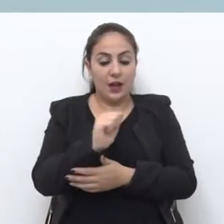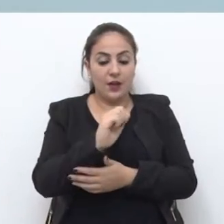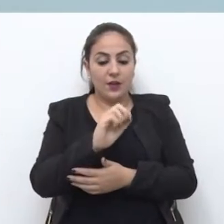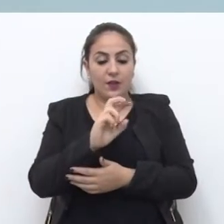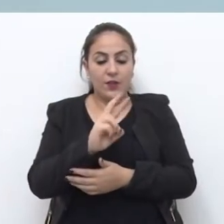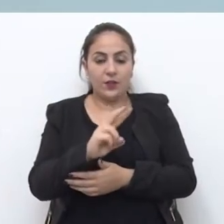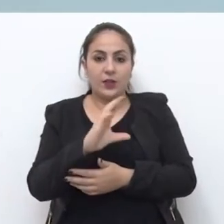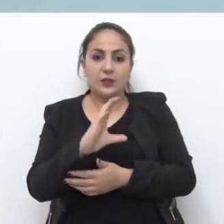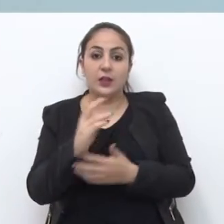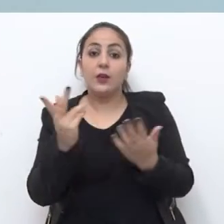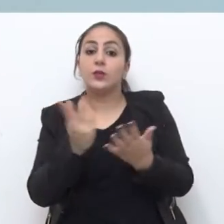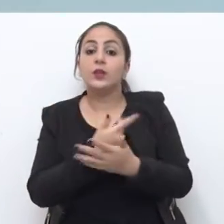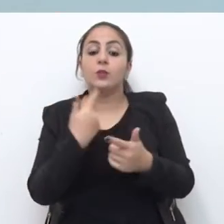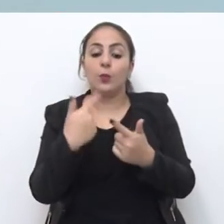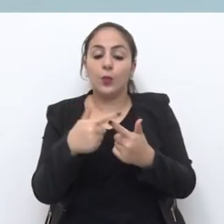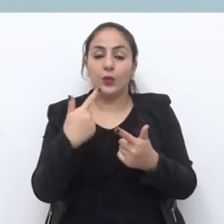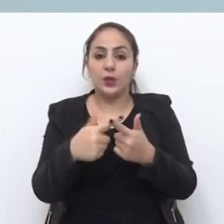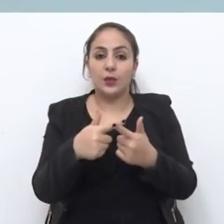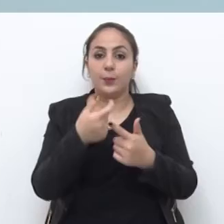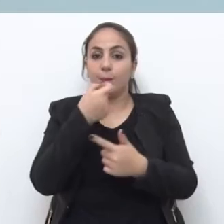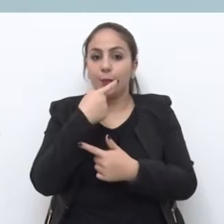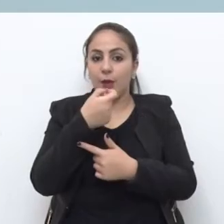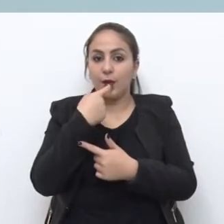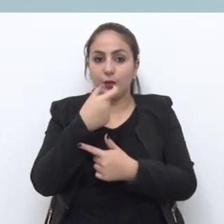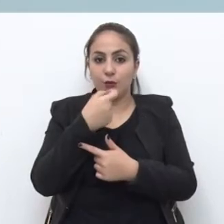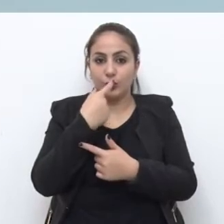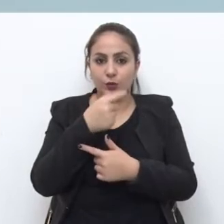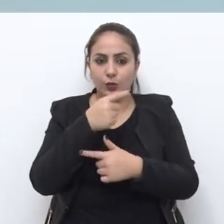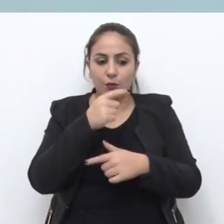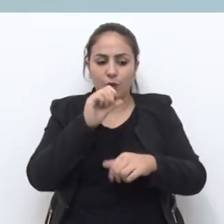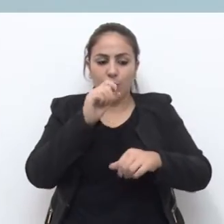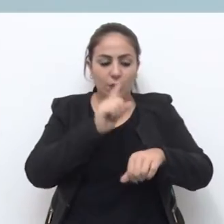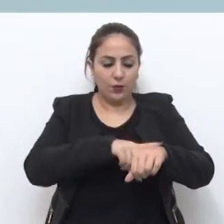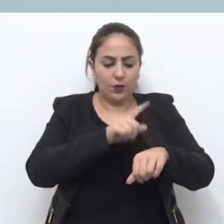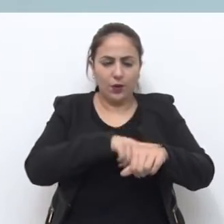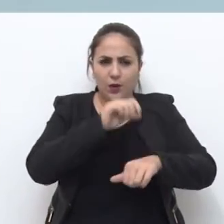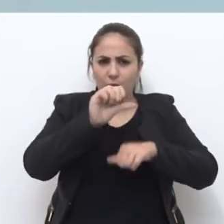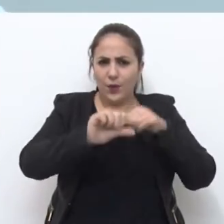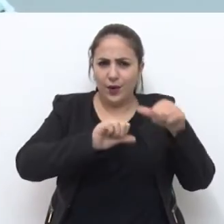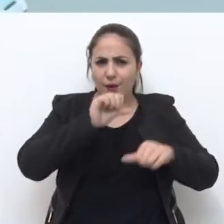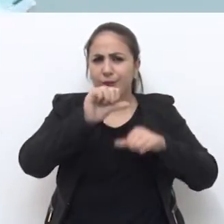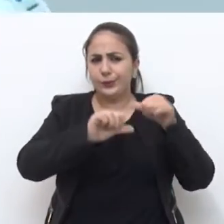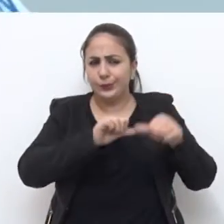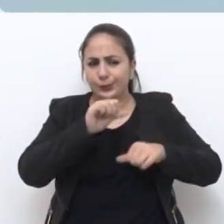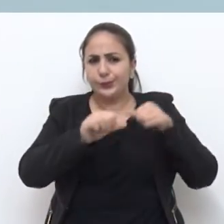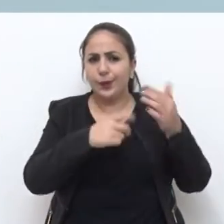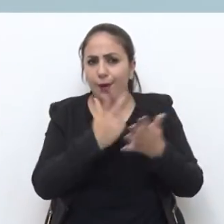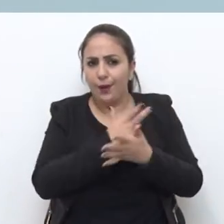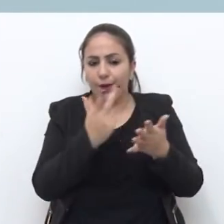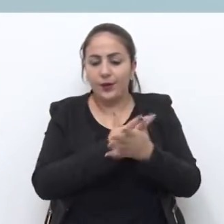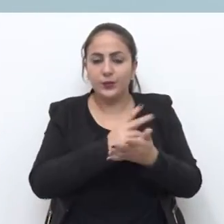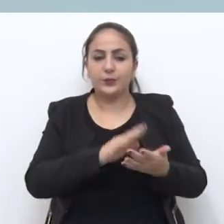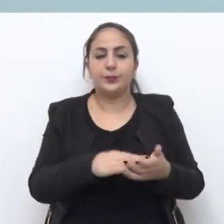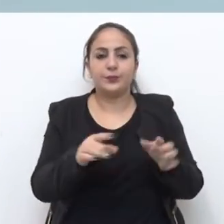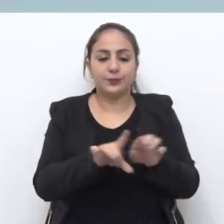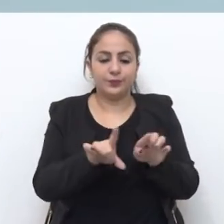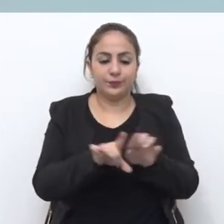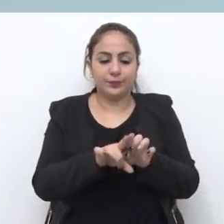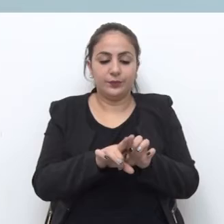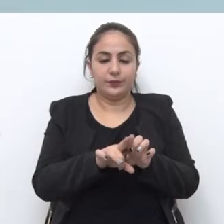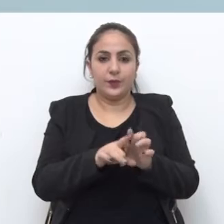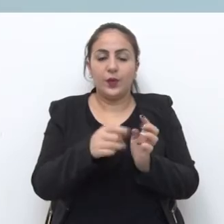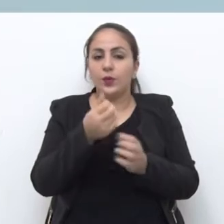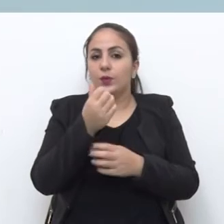AVCs ocorrem por conta do medicamento que não é tomado no horário, que não é tomado ou que é tomado de forma incorreta, ou